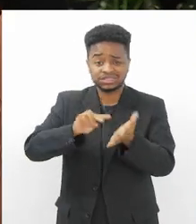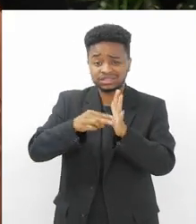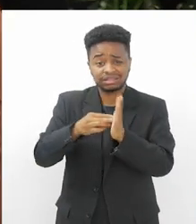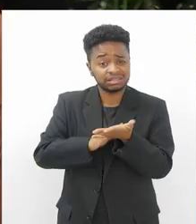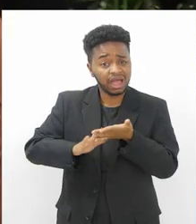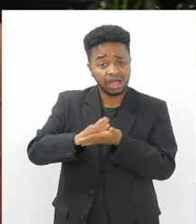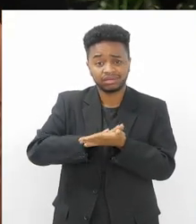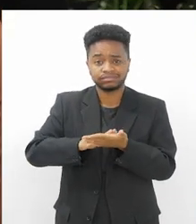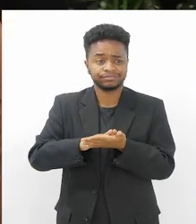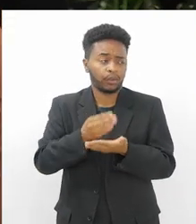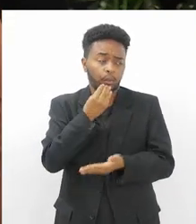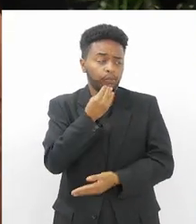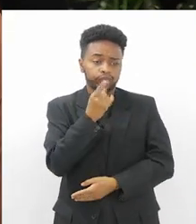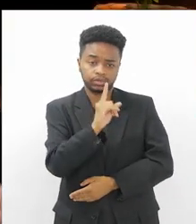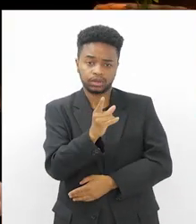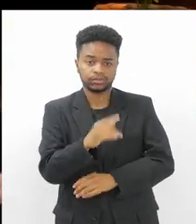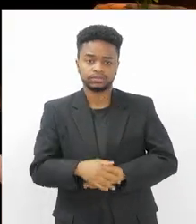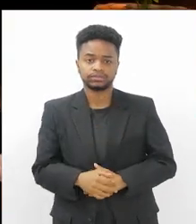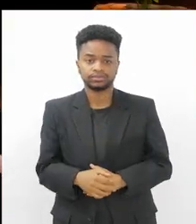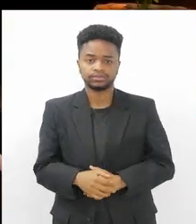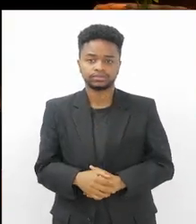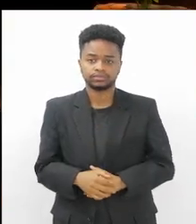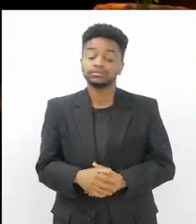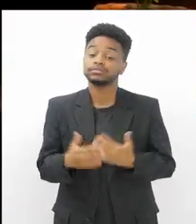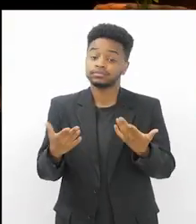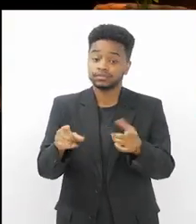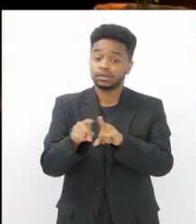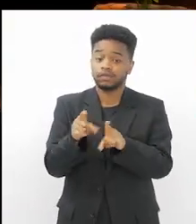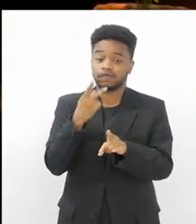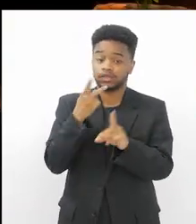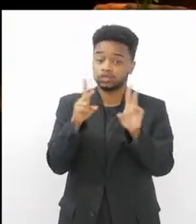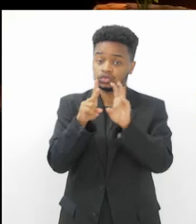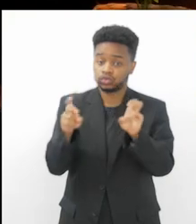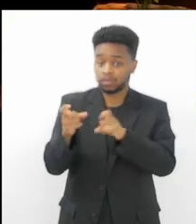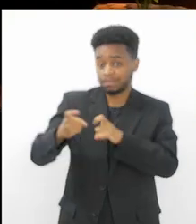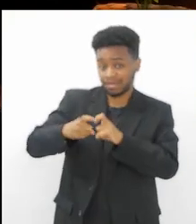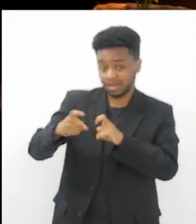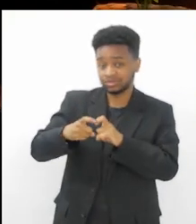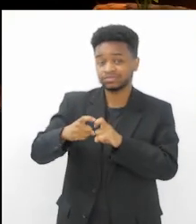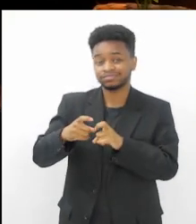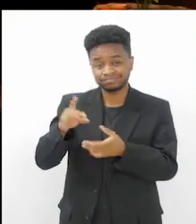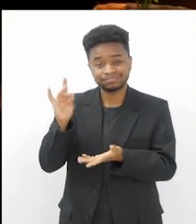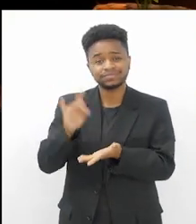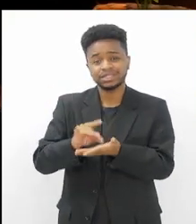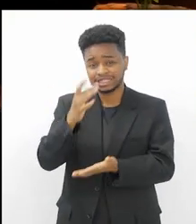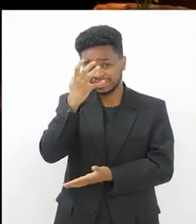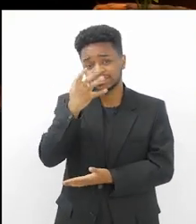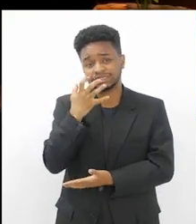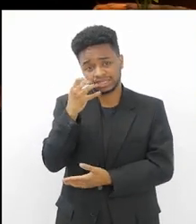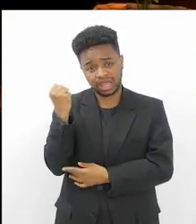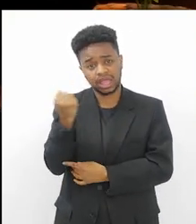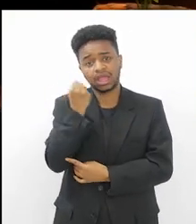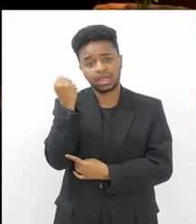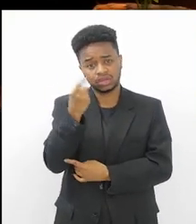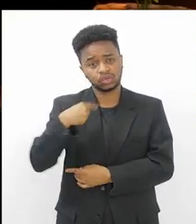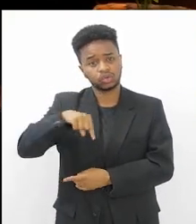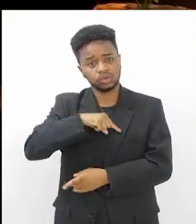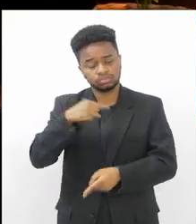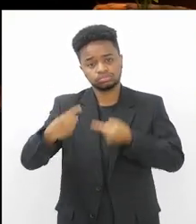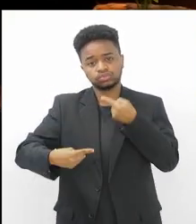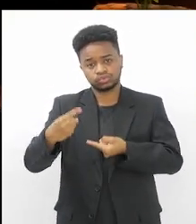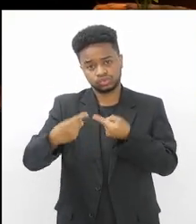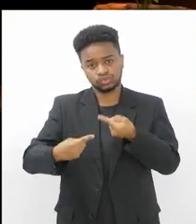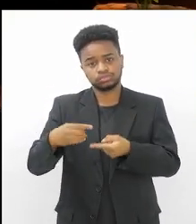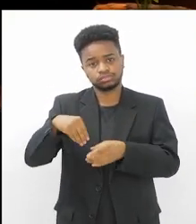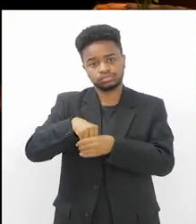social, isso não significa nada, né? Claro que não. E isto, é, falando em médico, isso é uma das coisas mais sérias